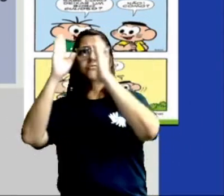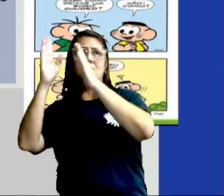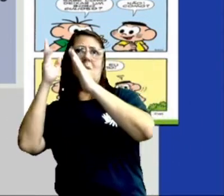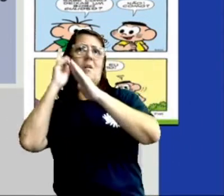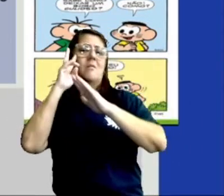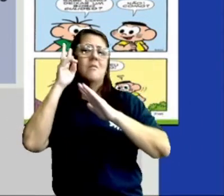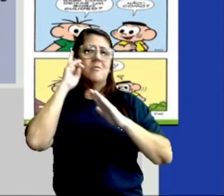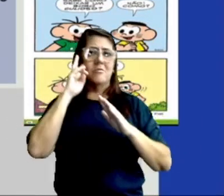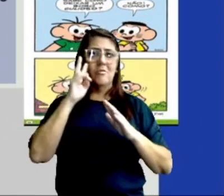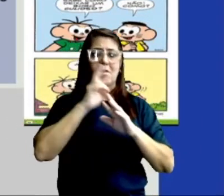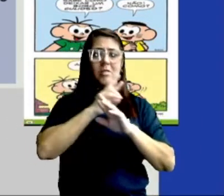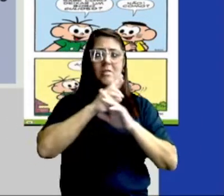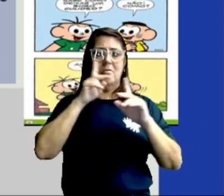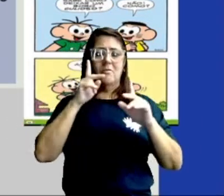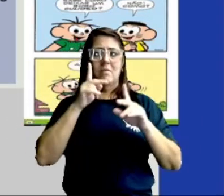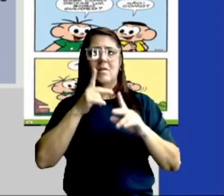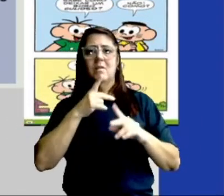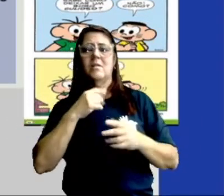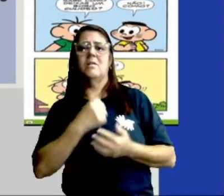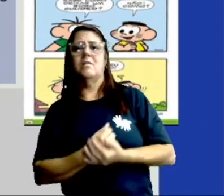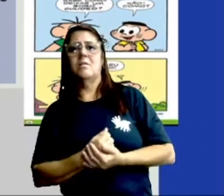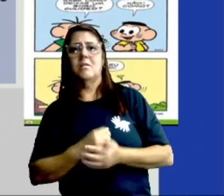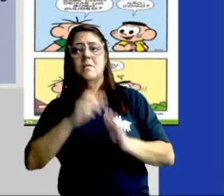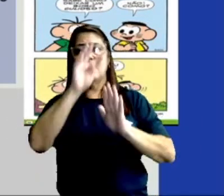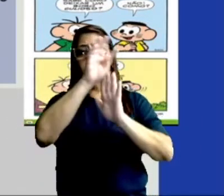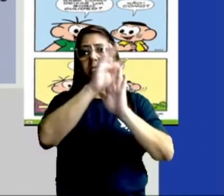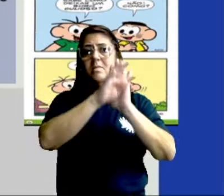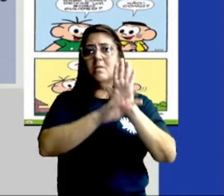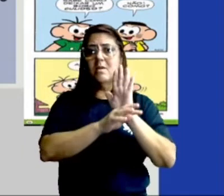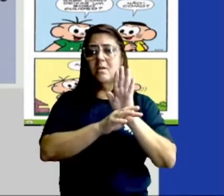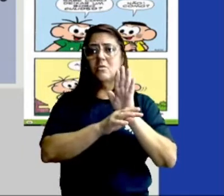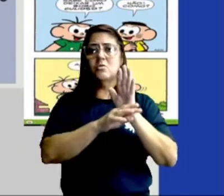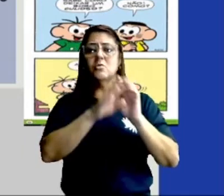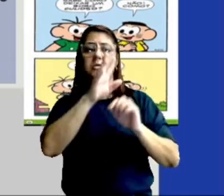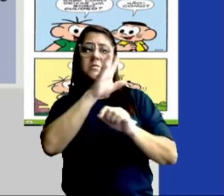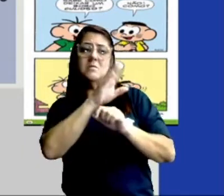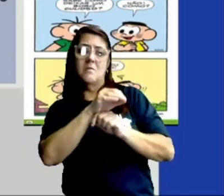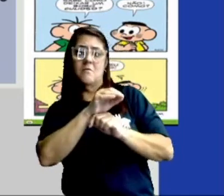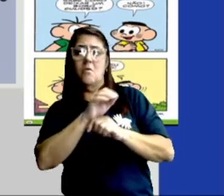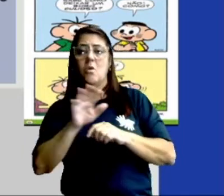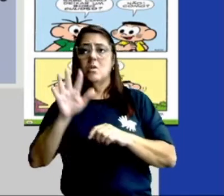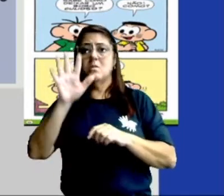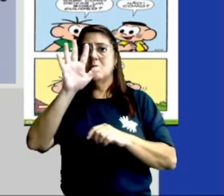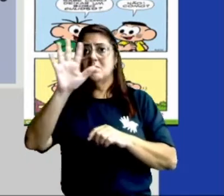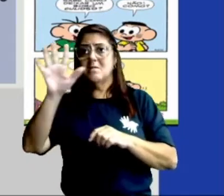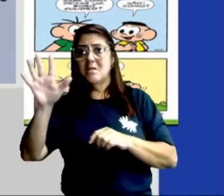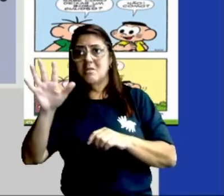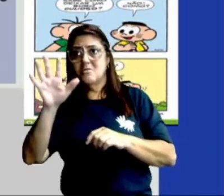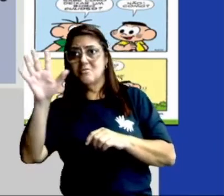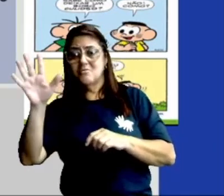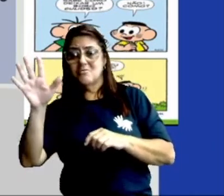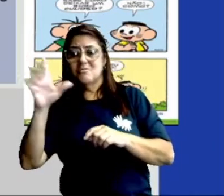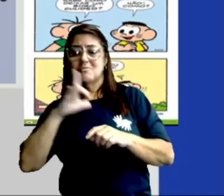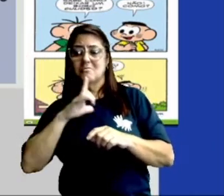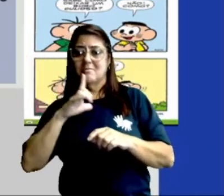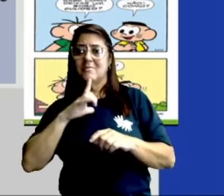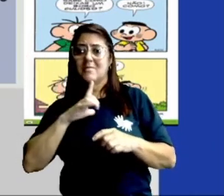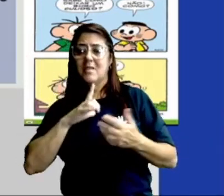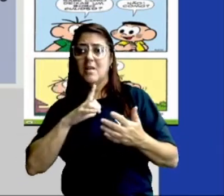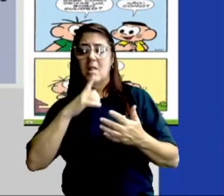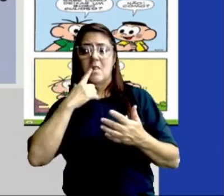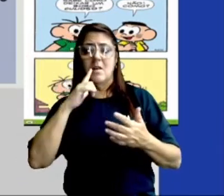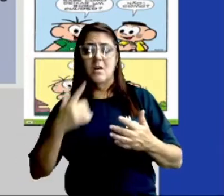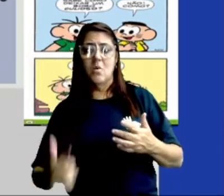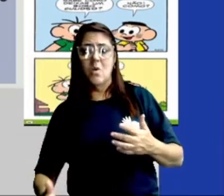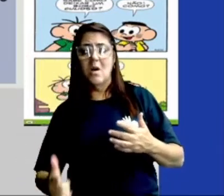cena, é composta por texto e imagens, desenhos. É uma história que apresenta a